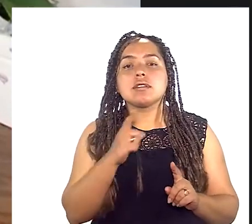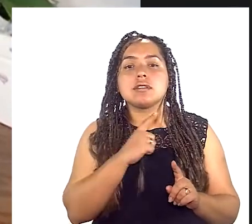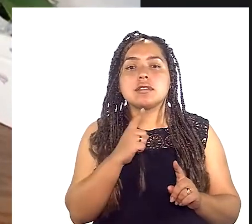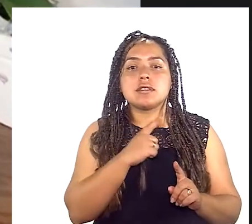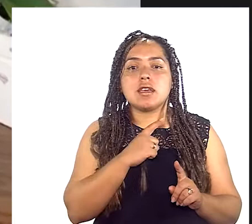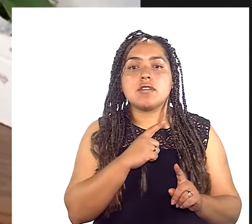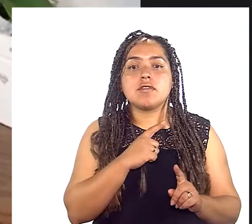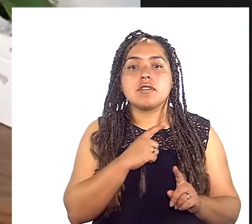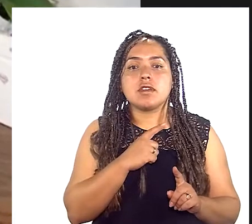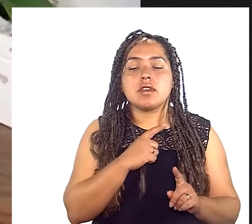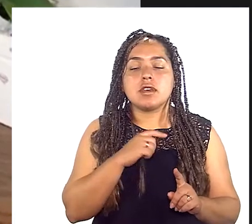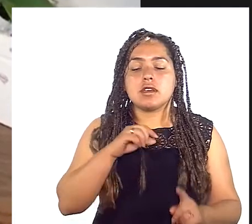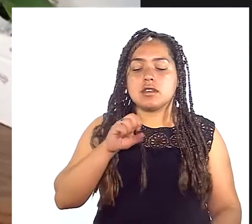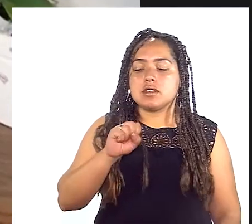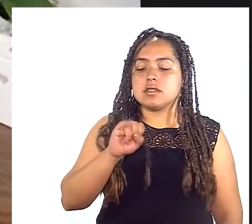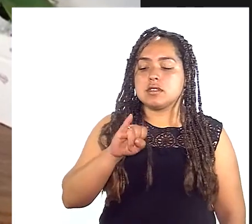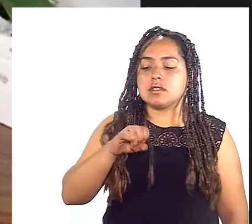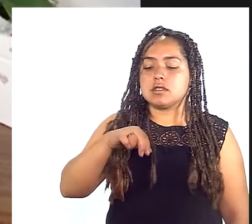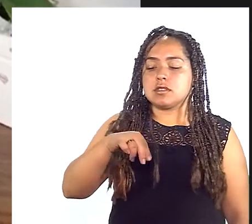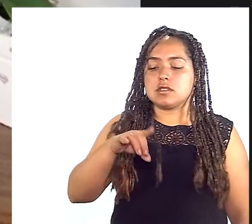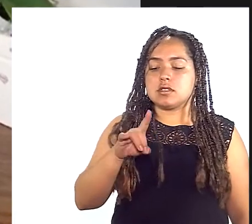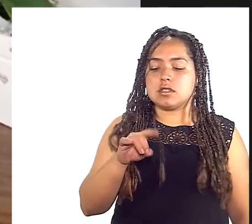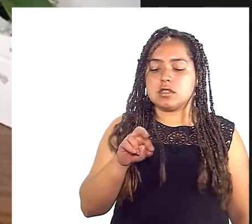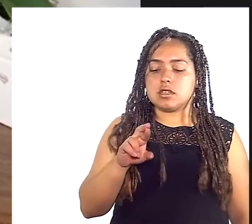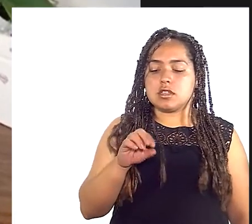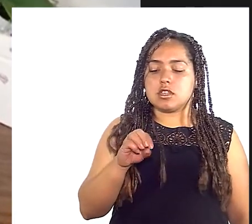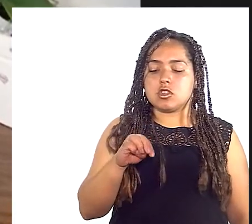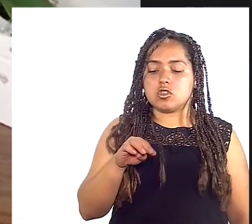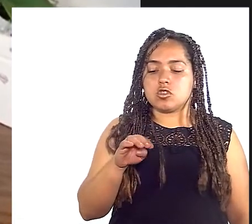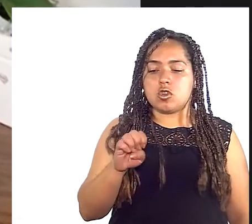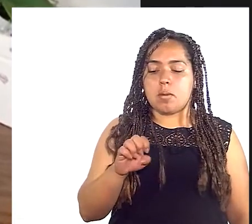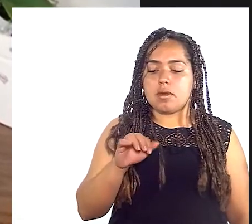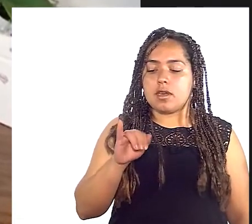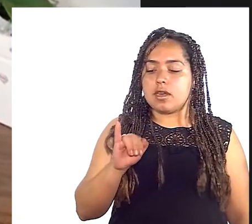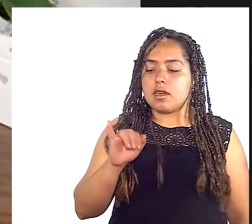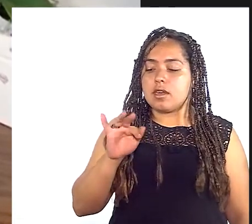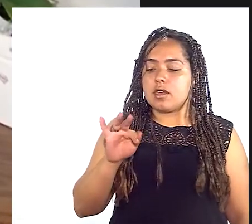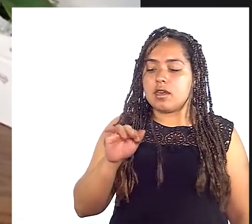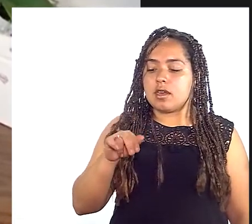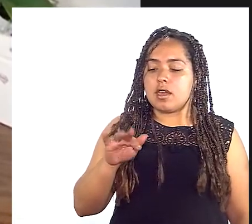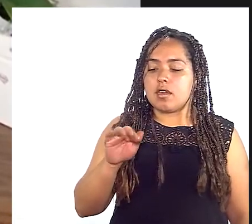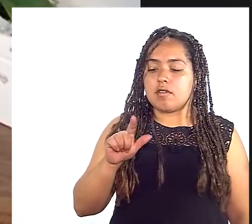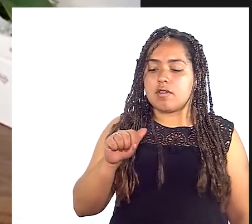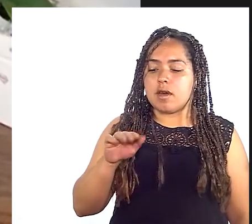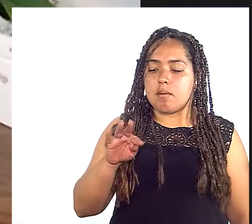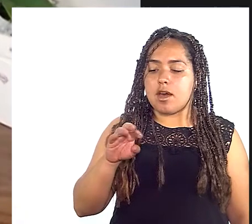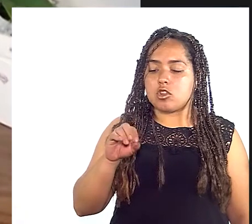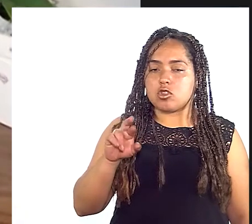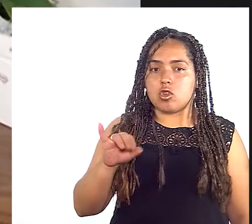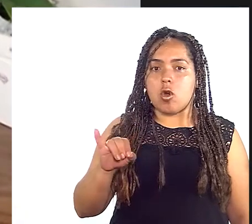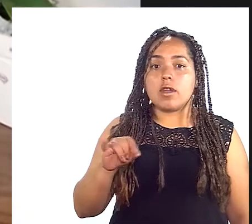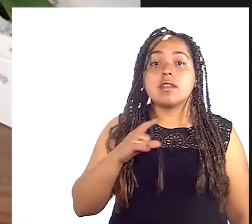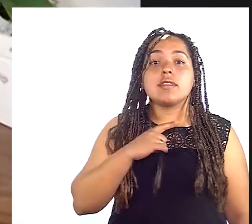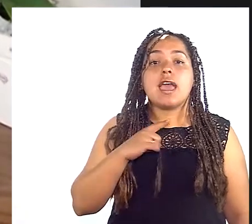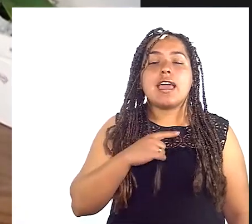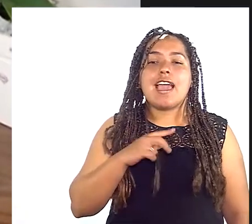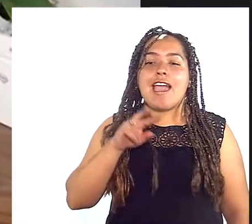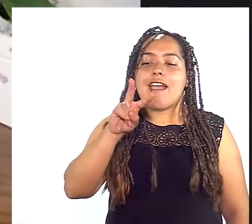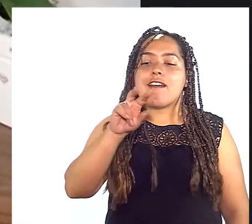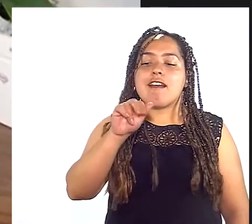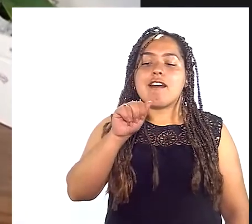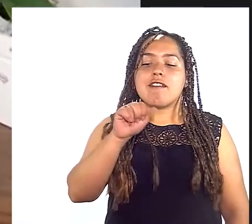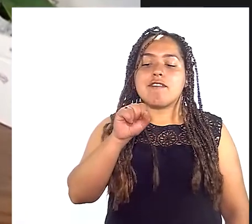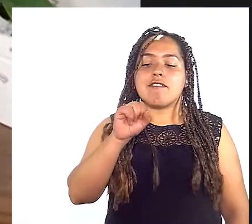que foi a síndrome inflamatória multissistêmica pediátrica associada à doença de Kawasaki. O que seria isso? É